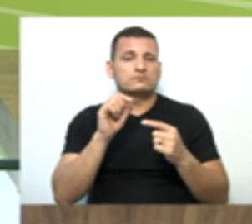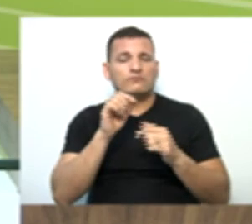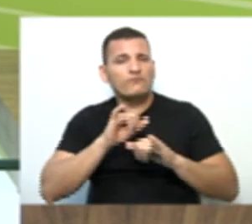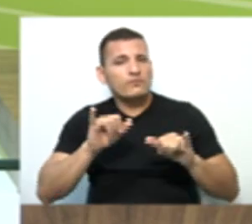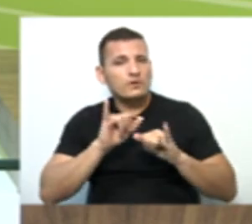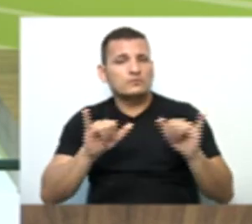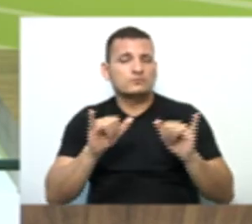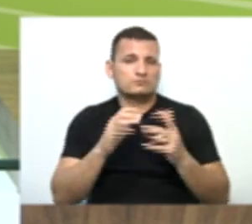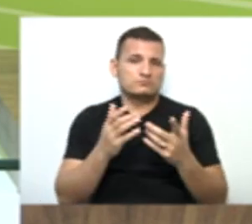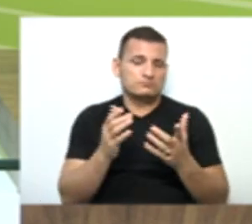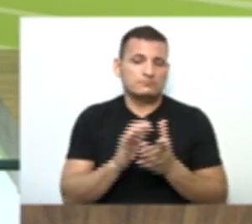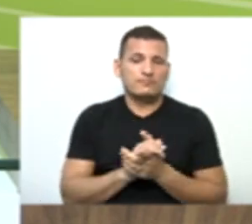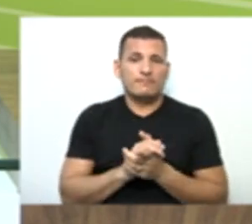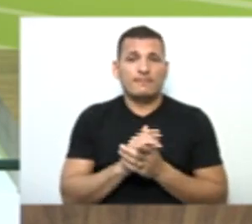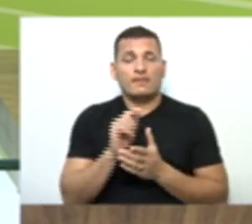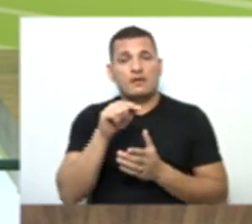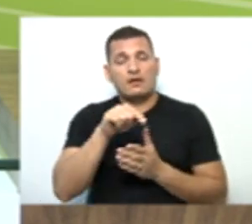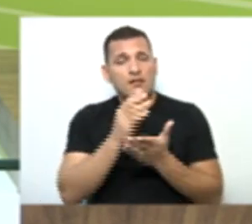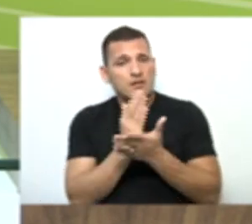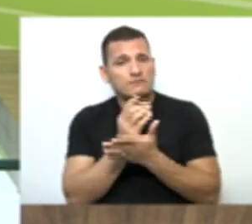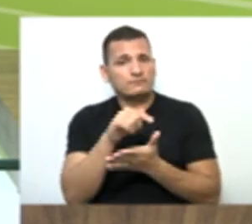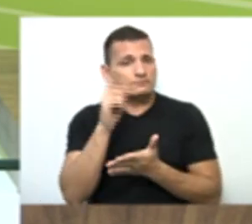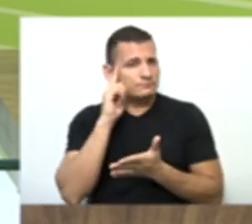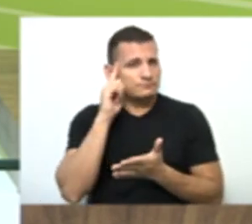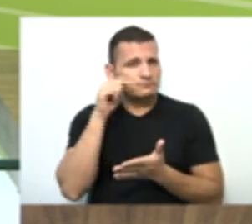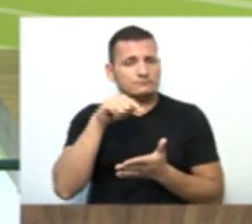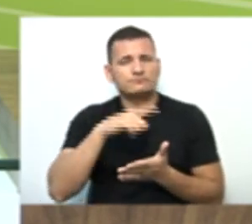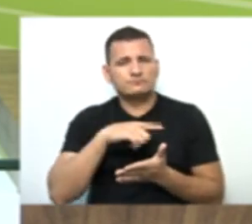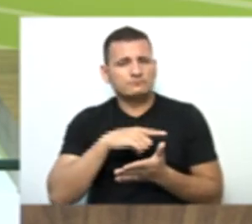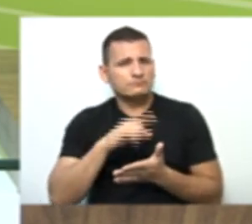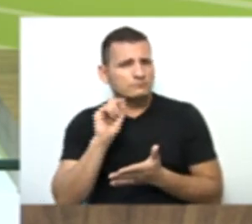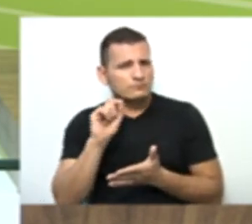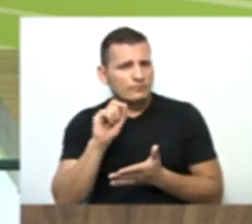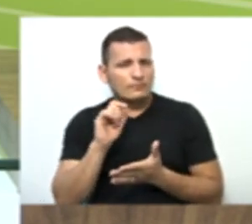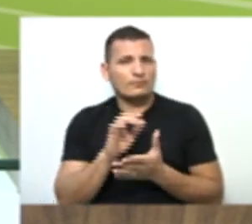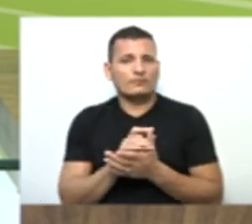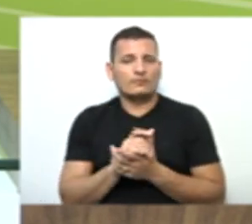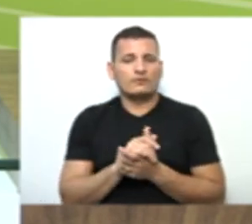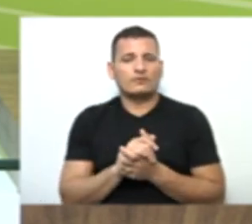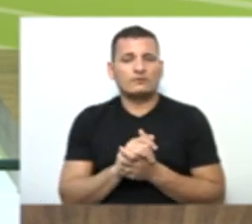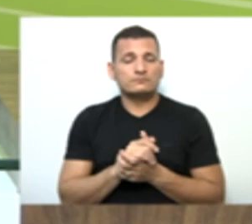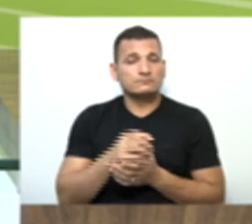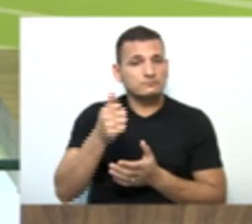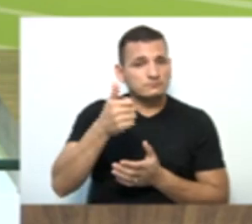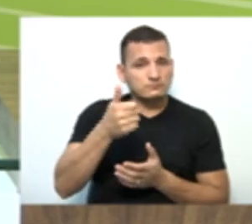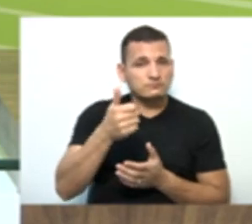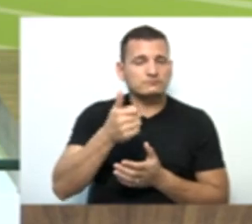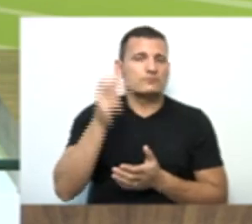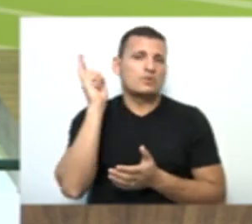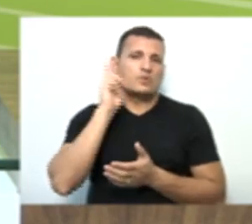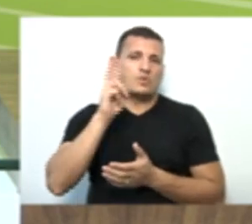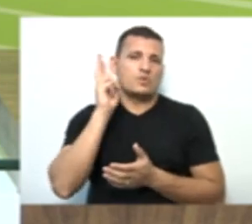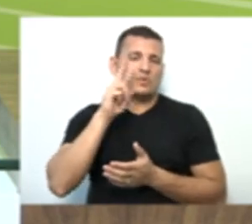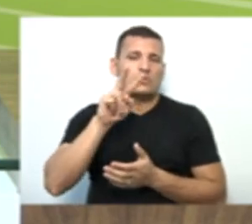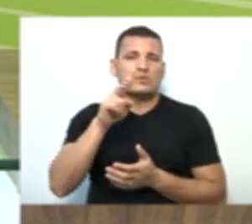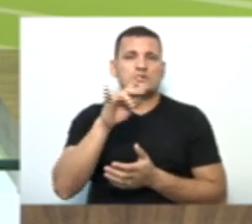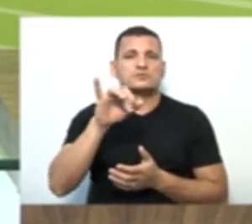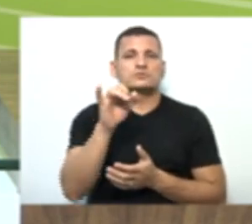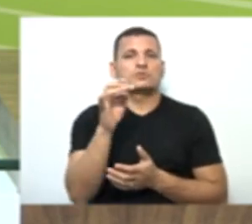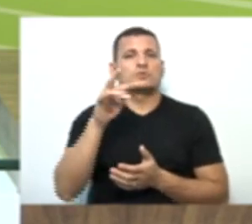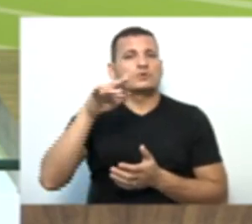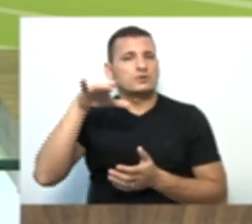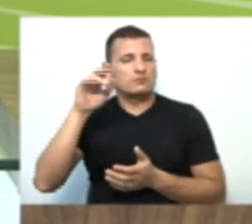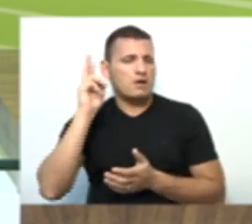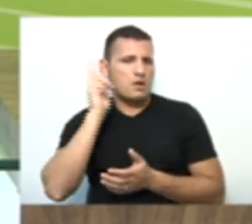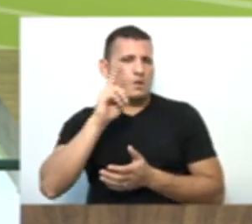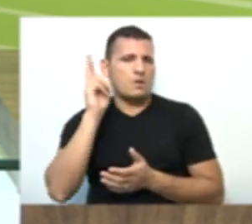uma peculiaridade. Ele vem de que forma? Primeiro, a parte histórica. O que é essa histórica? O